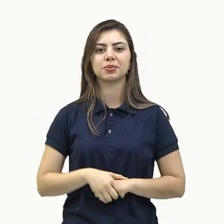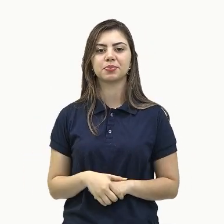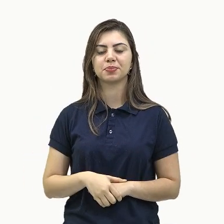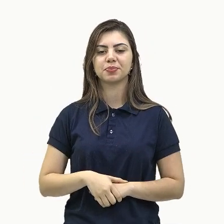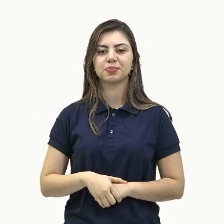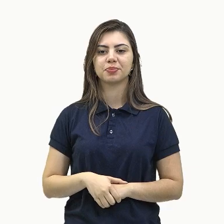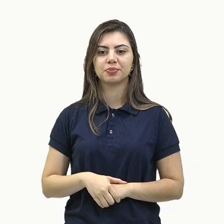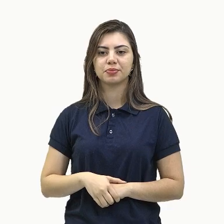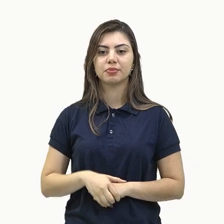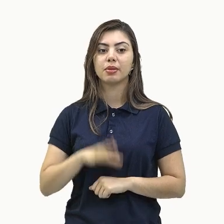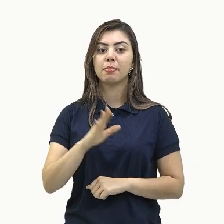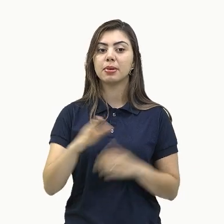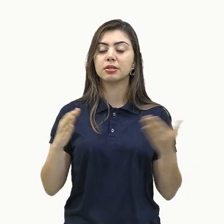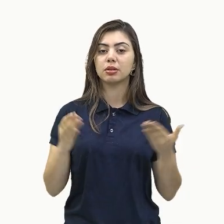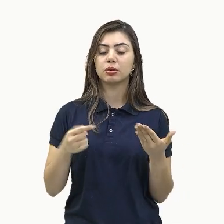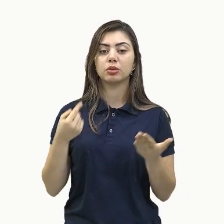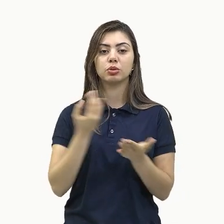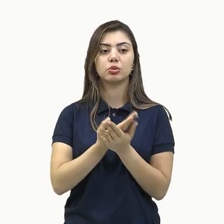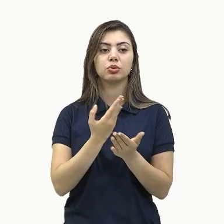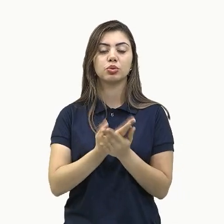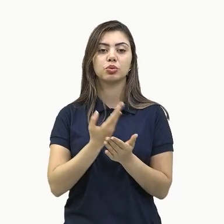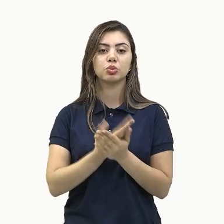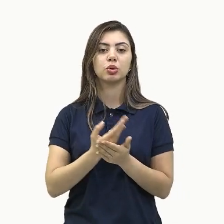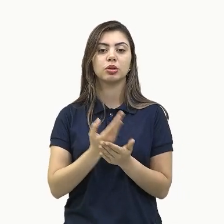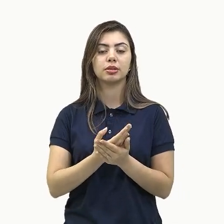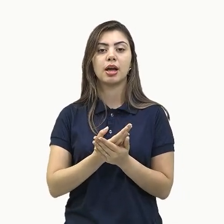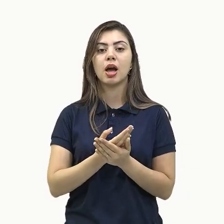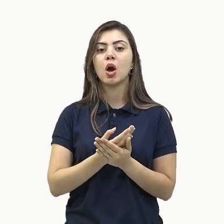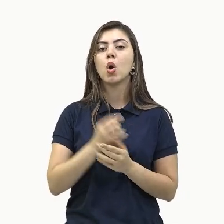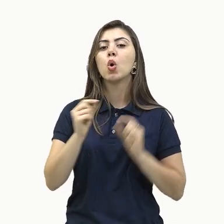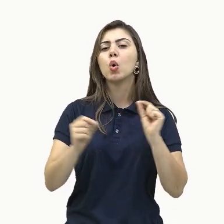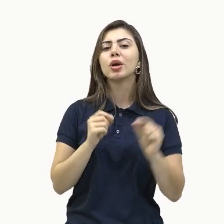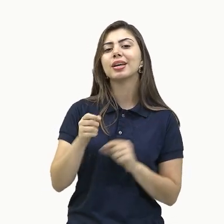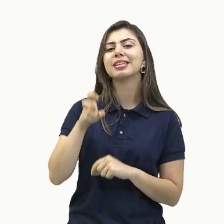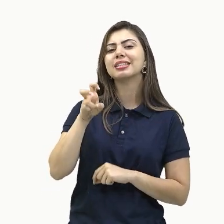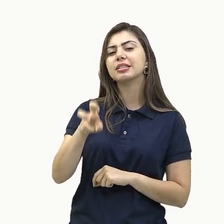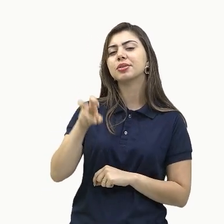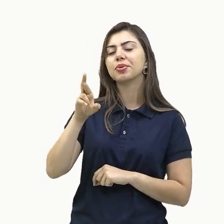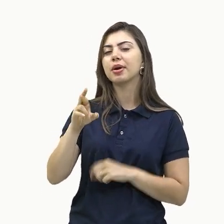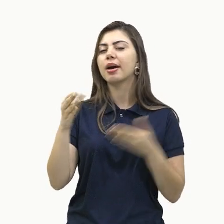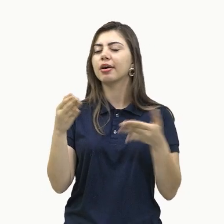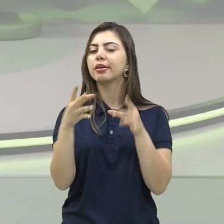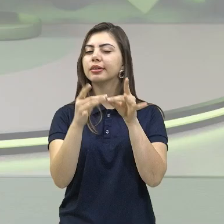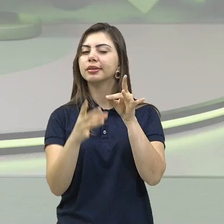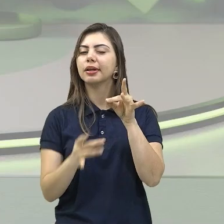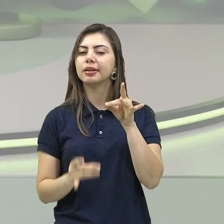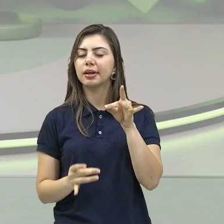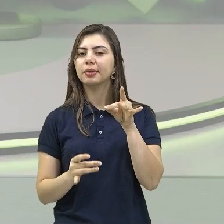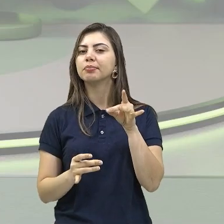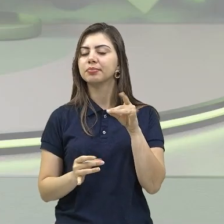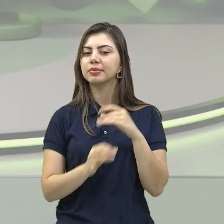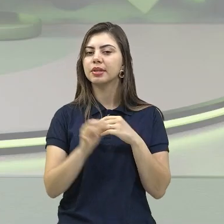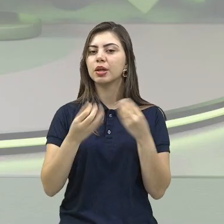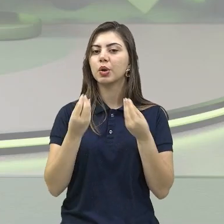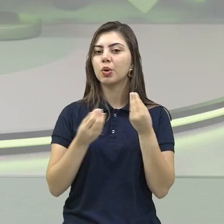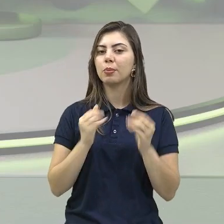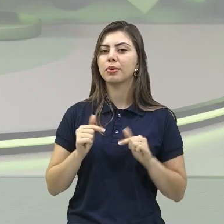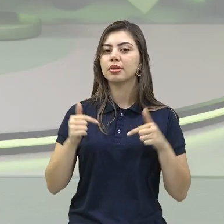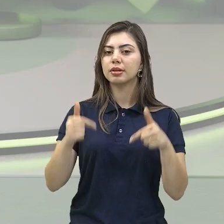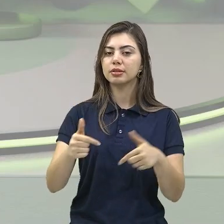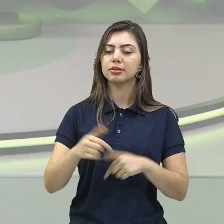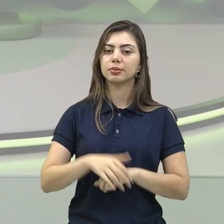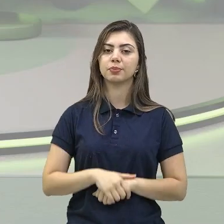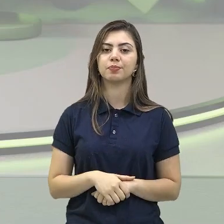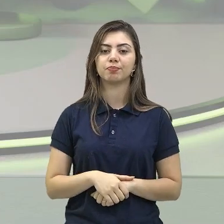Vamos ver agora especificamente o que são os 5 R's, falar um pouquinho mais sobre eles e essa prática. Então,